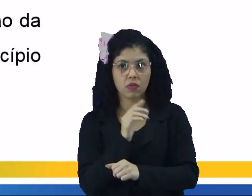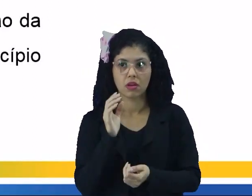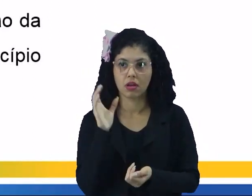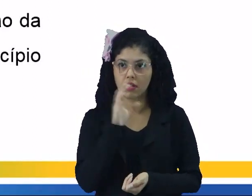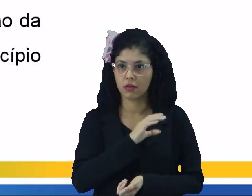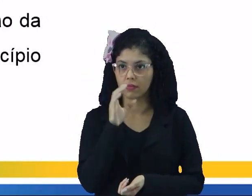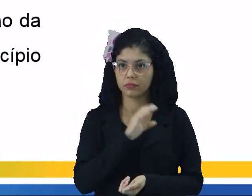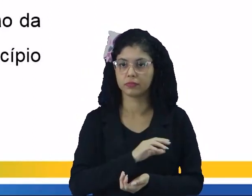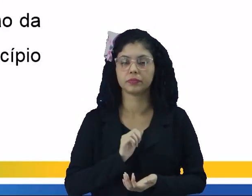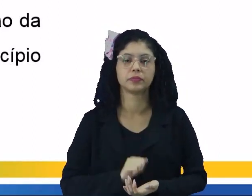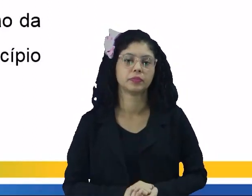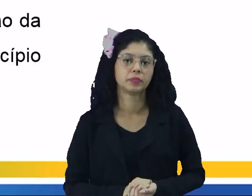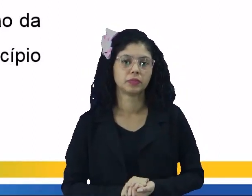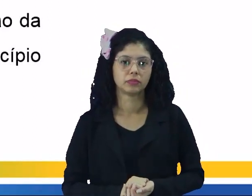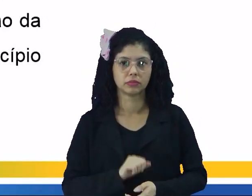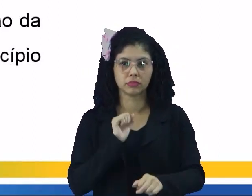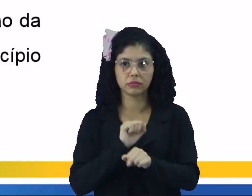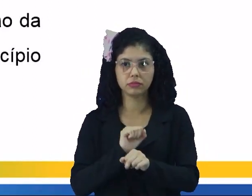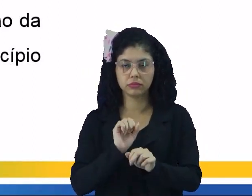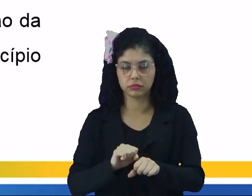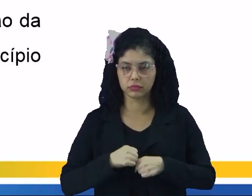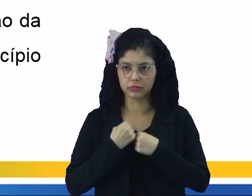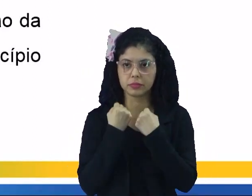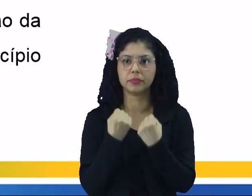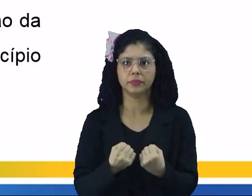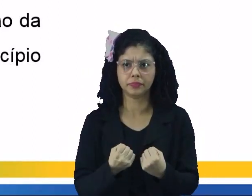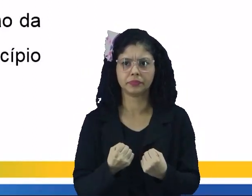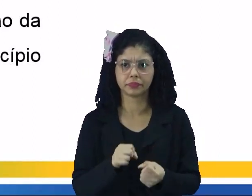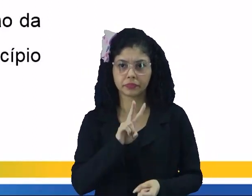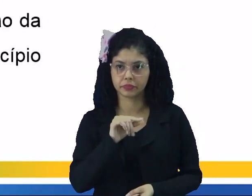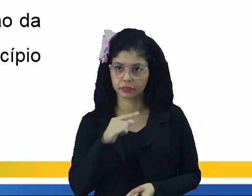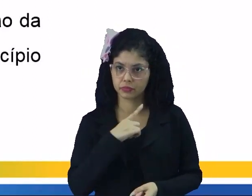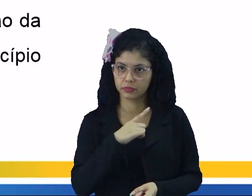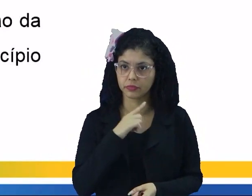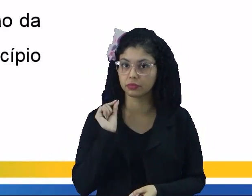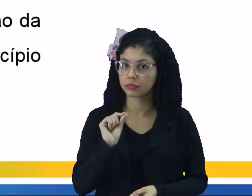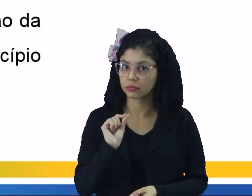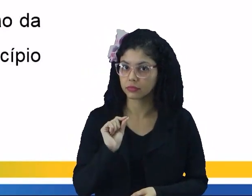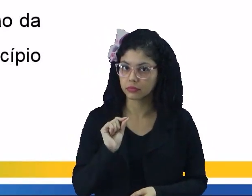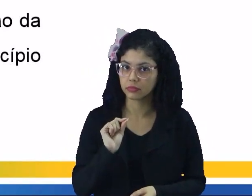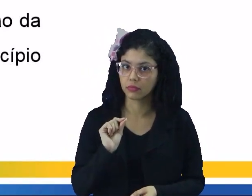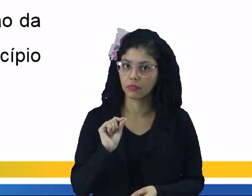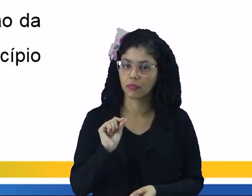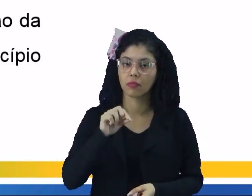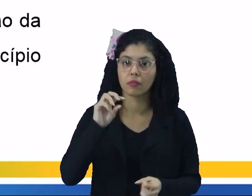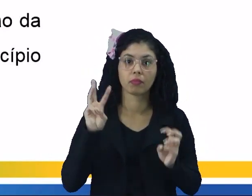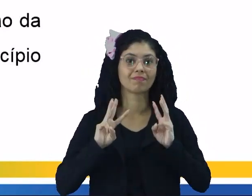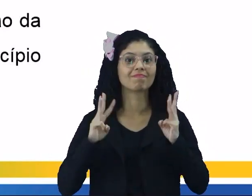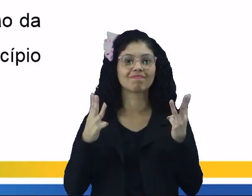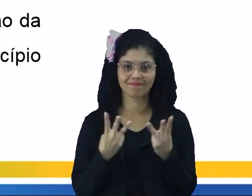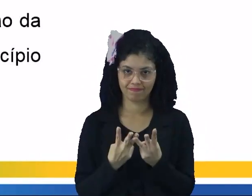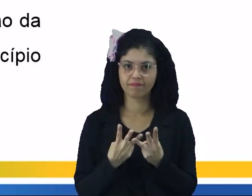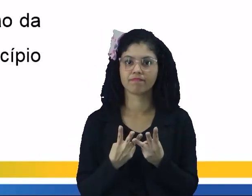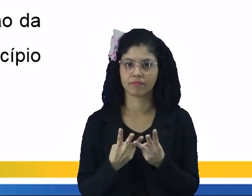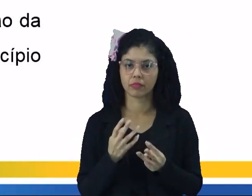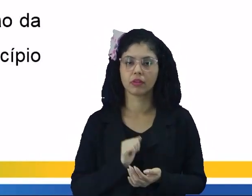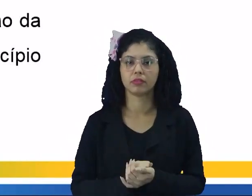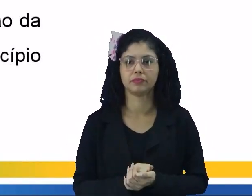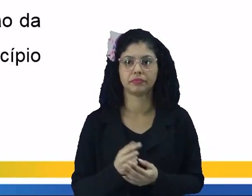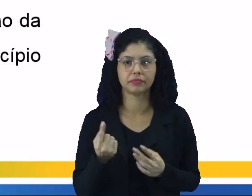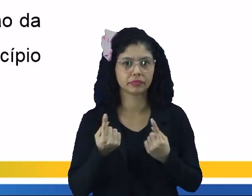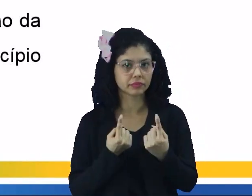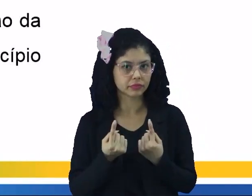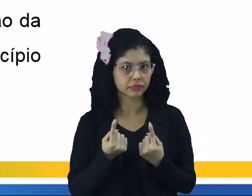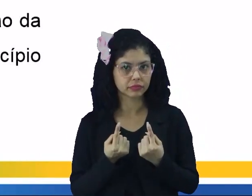O estado de inércia, então, de repouso ou de movimento de um corpo, vai depender da sua massa. Então,